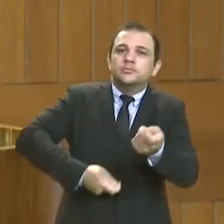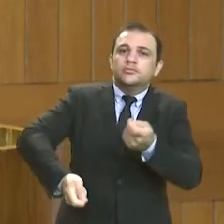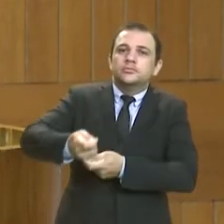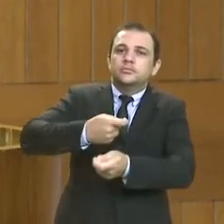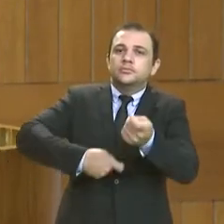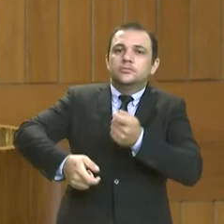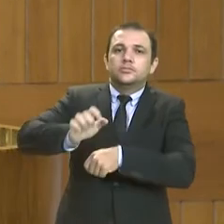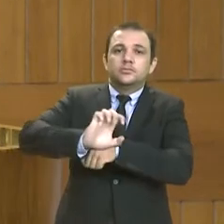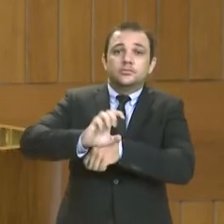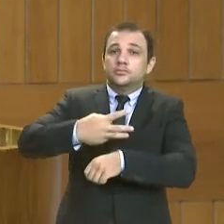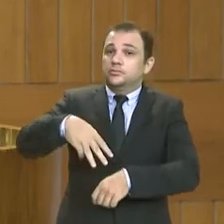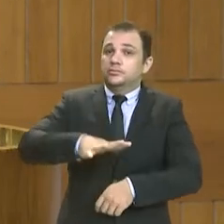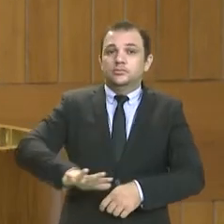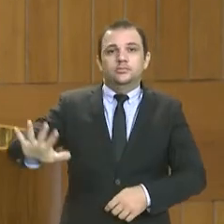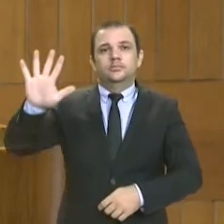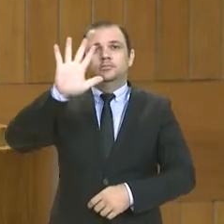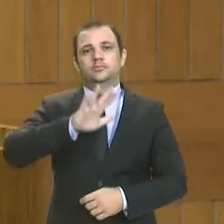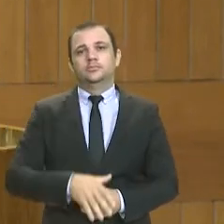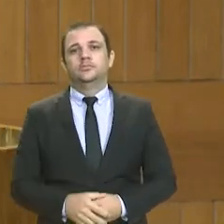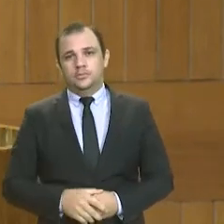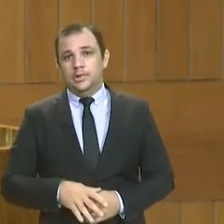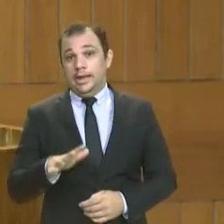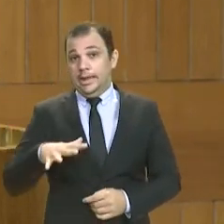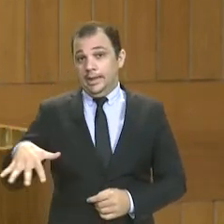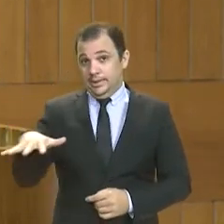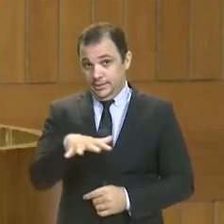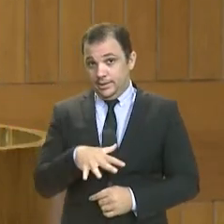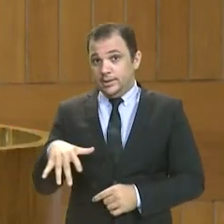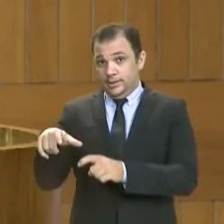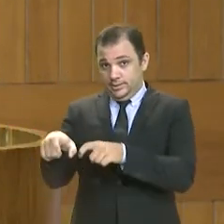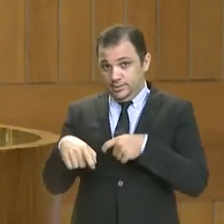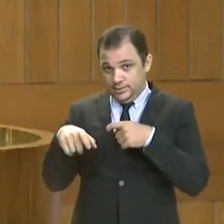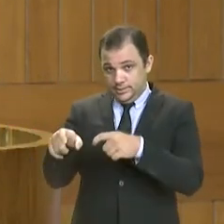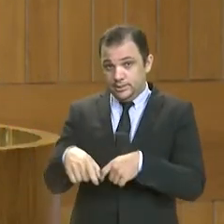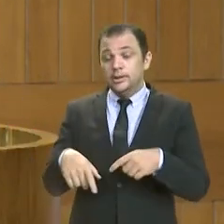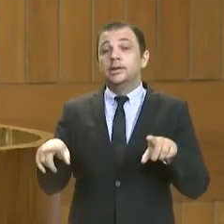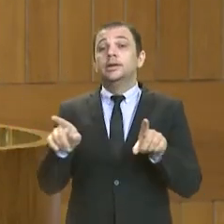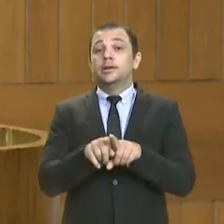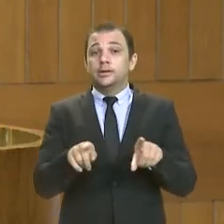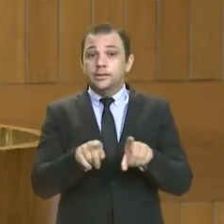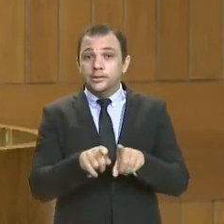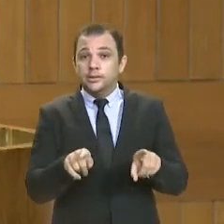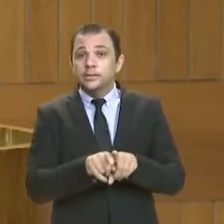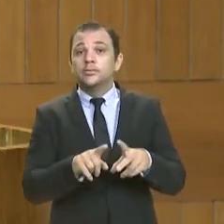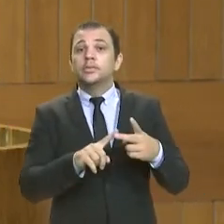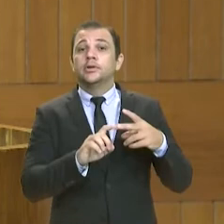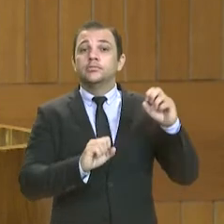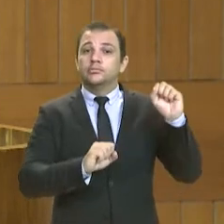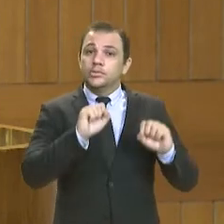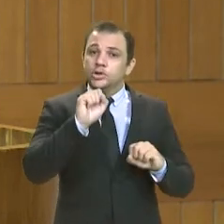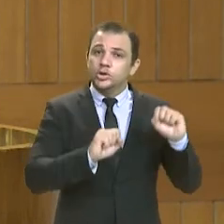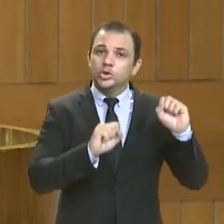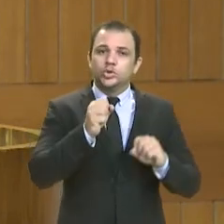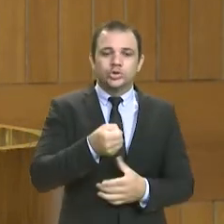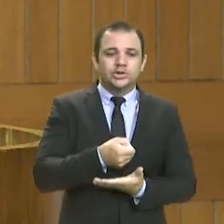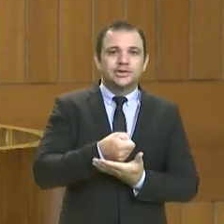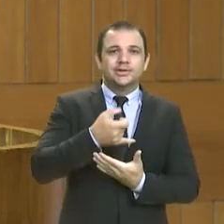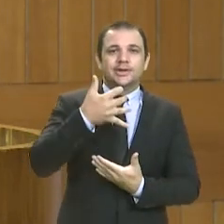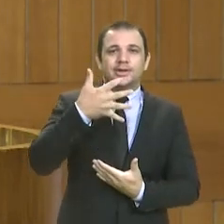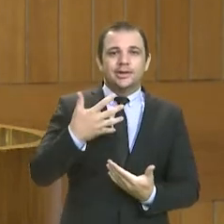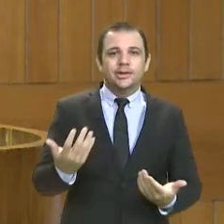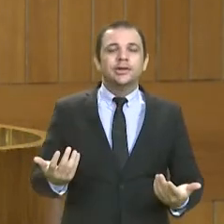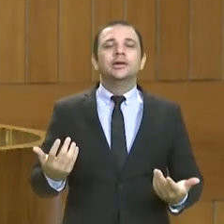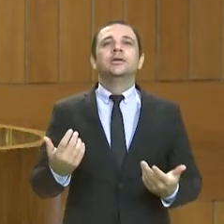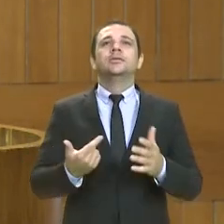do Maranhão, tanto no agronegócio, como também aí trazendo as indústrias de grãos,